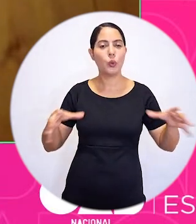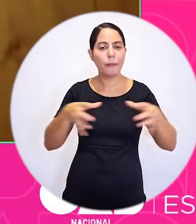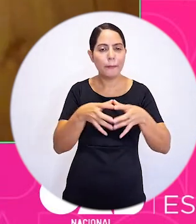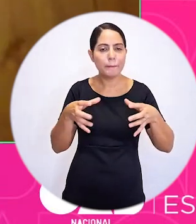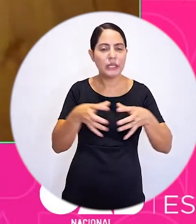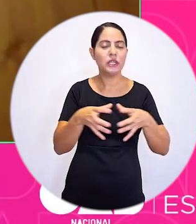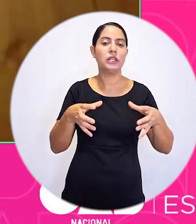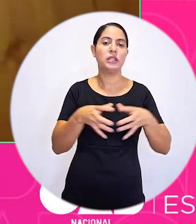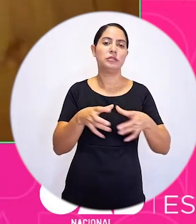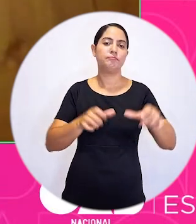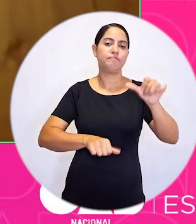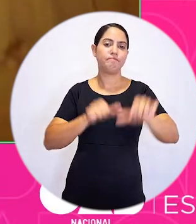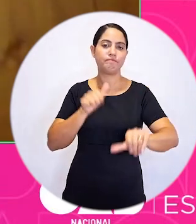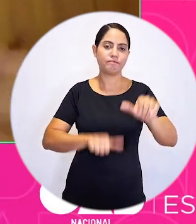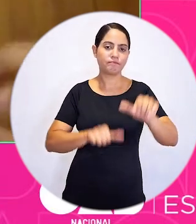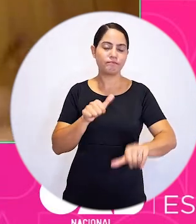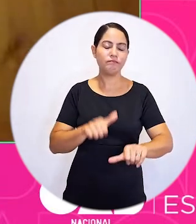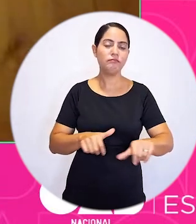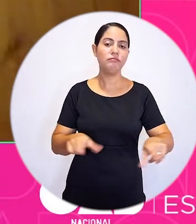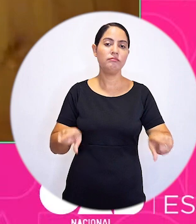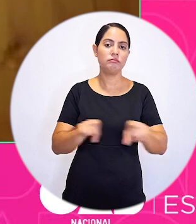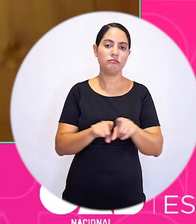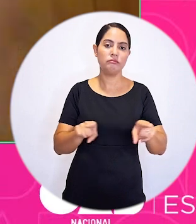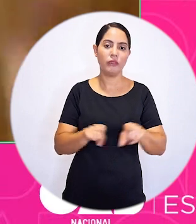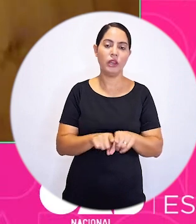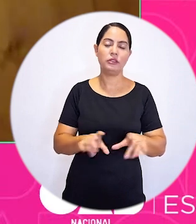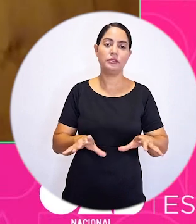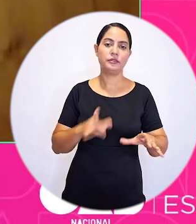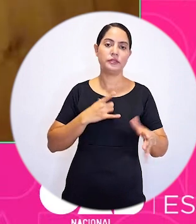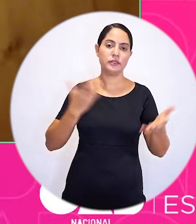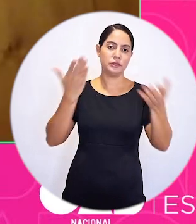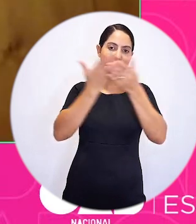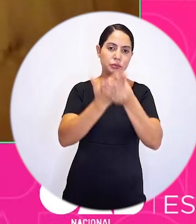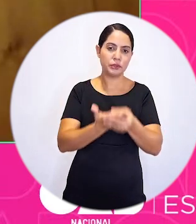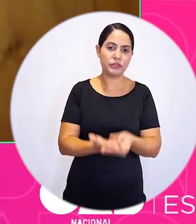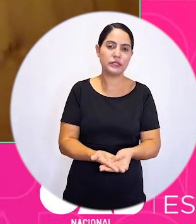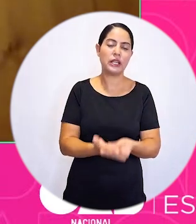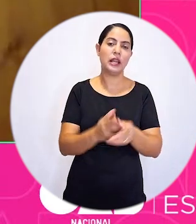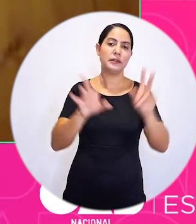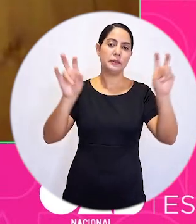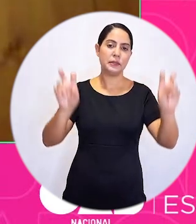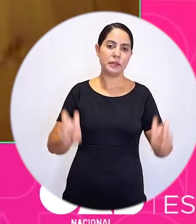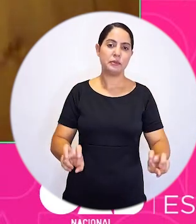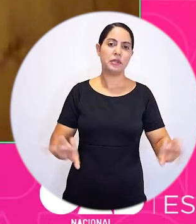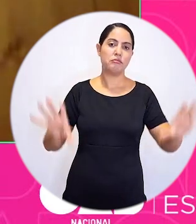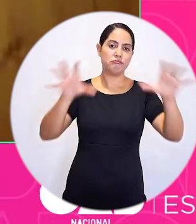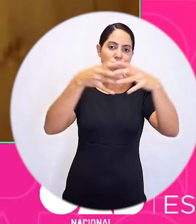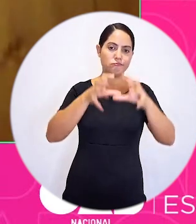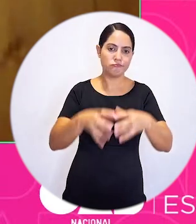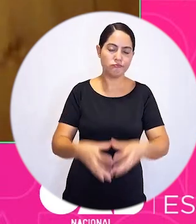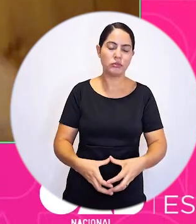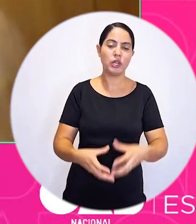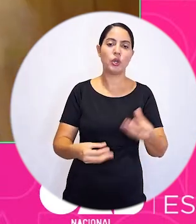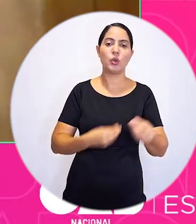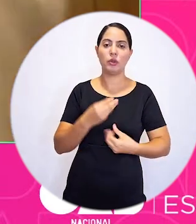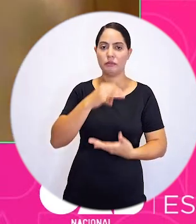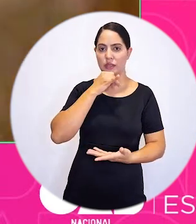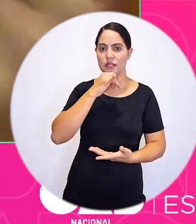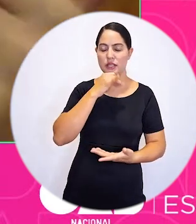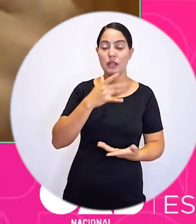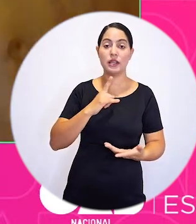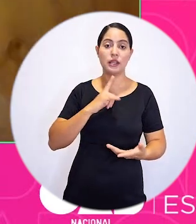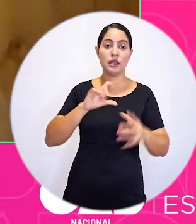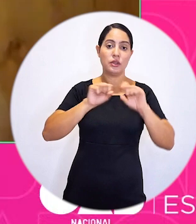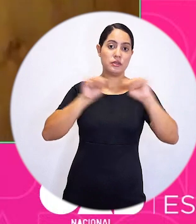realização de agrupamento. Então, você forma conjuntos de processos com temas similares, né? E aí a gente já tem,